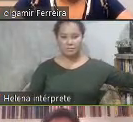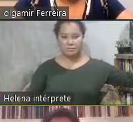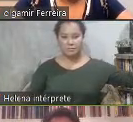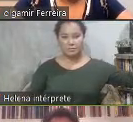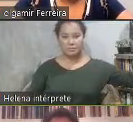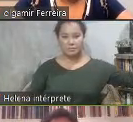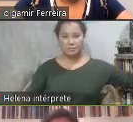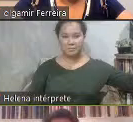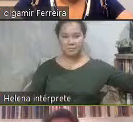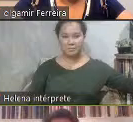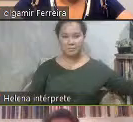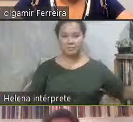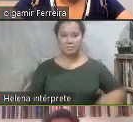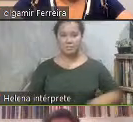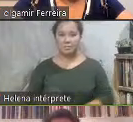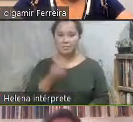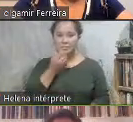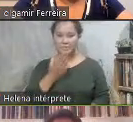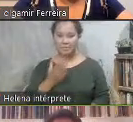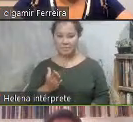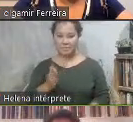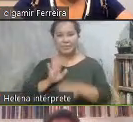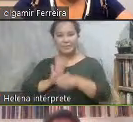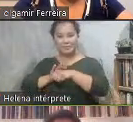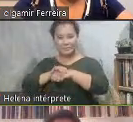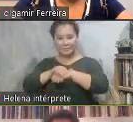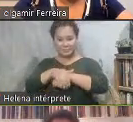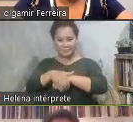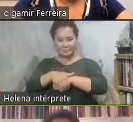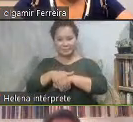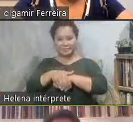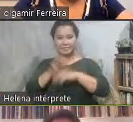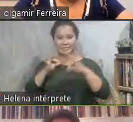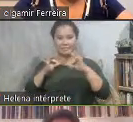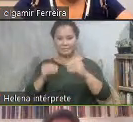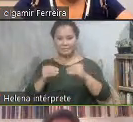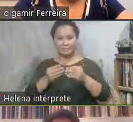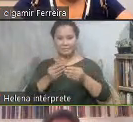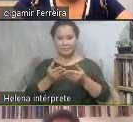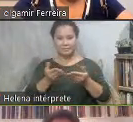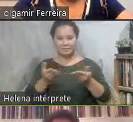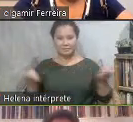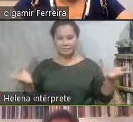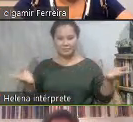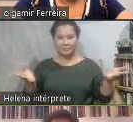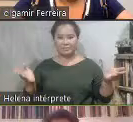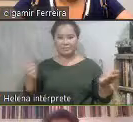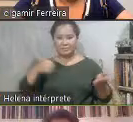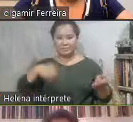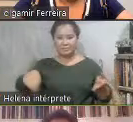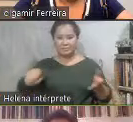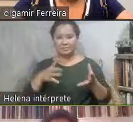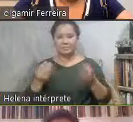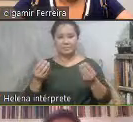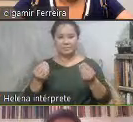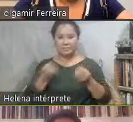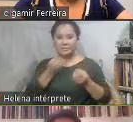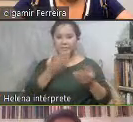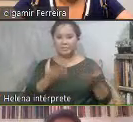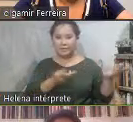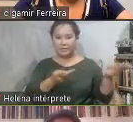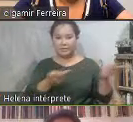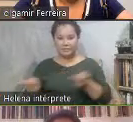Boa noite, sejam todos muito bem-vindos Good à sessão evening. Welcome everyone to the opening